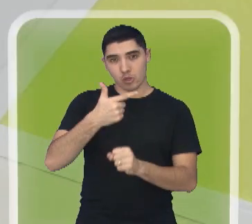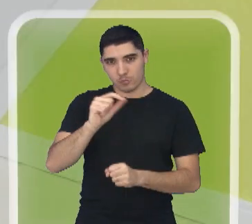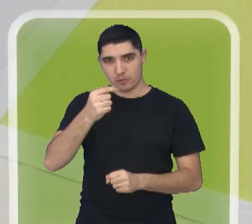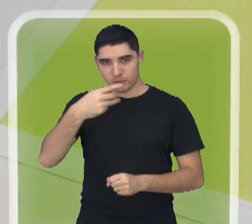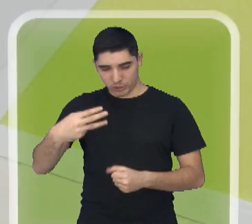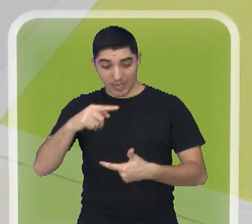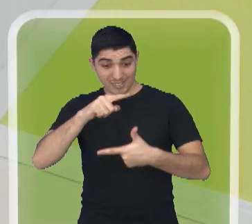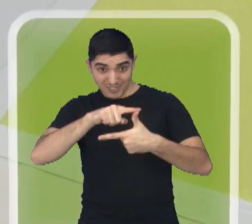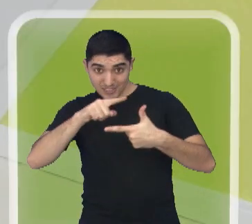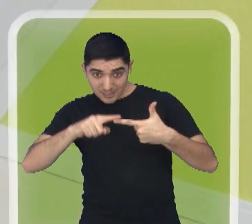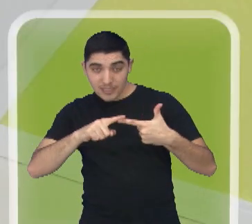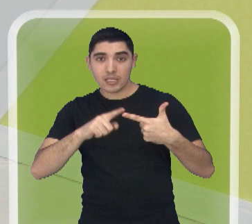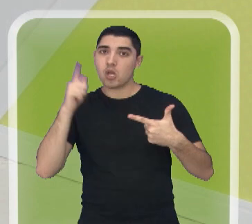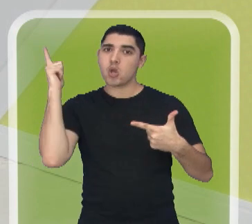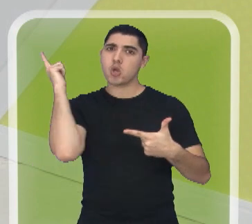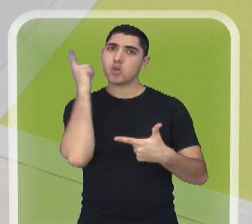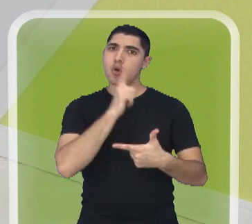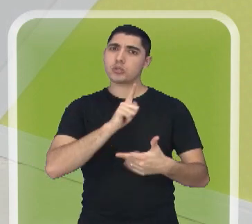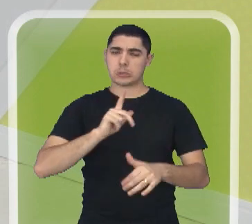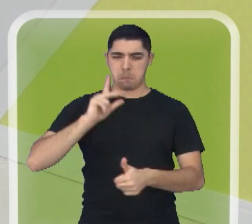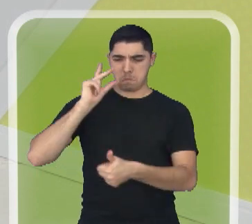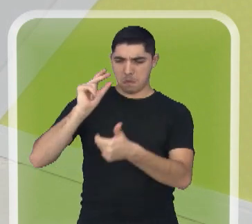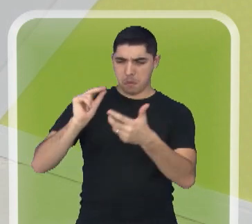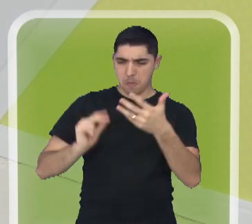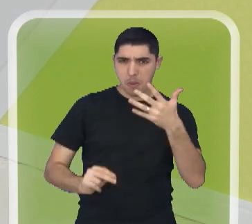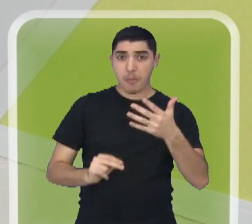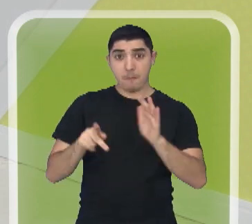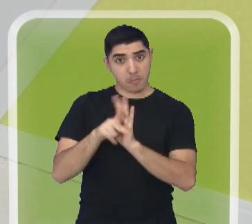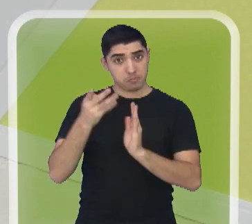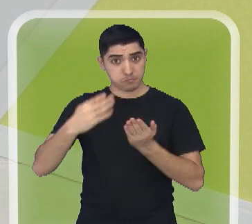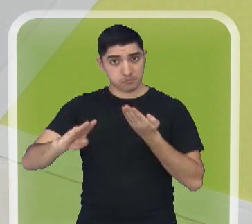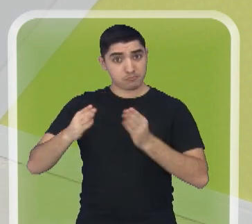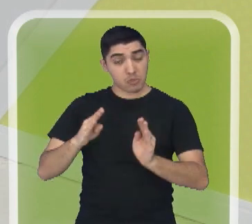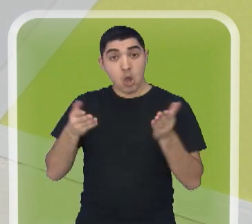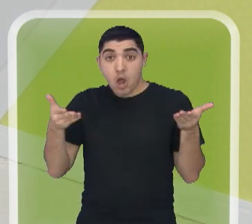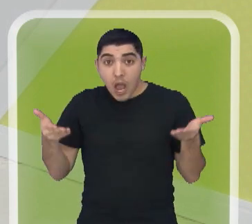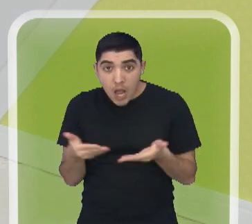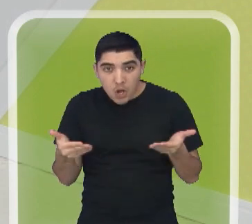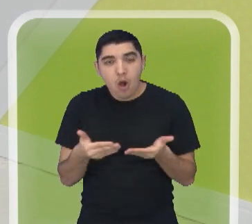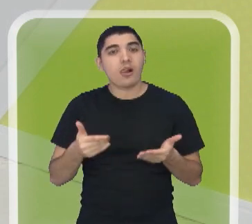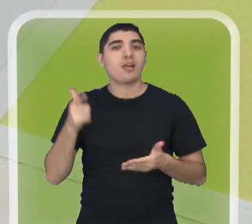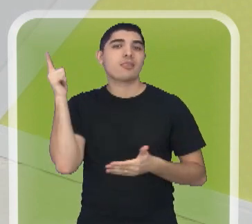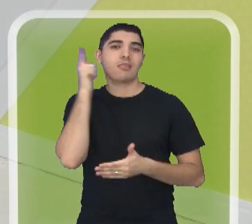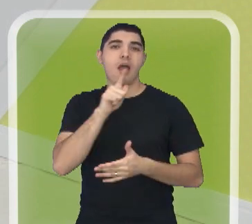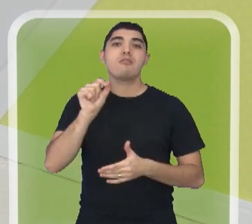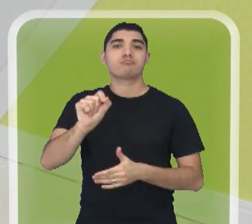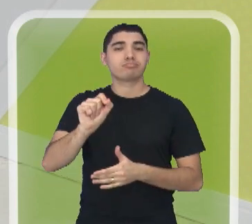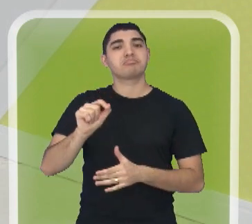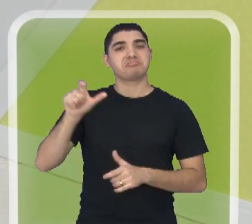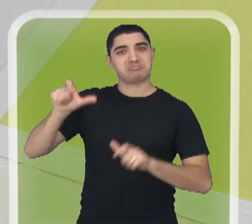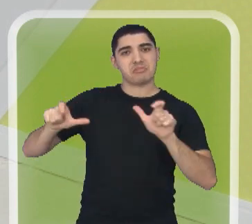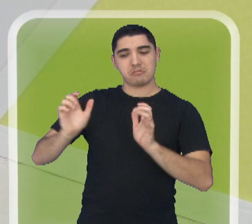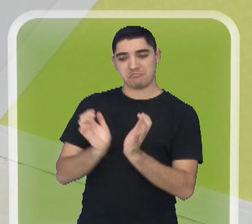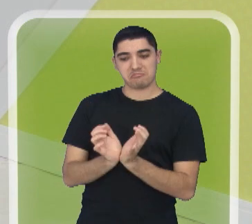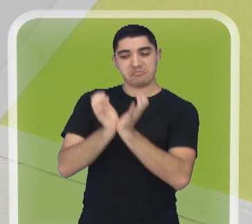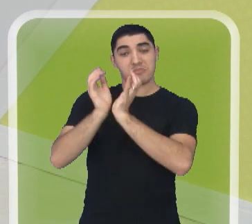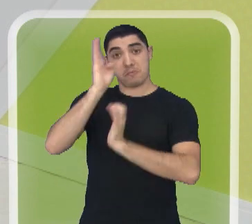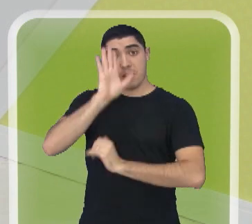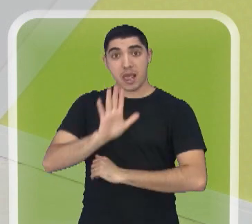Matheus colecionaram conquistas inéditas para o karatê joseense. Hoje, eles acumulam os títulos de campeões